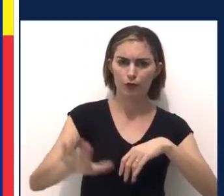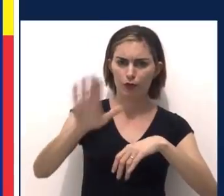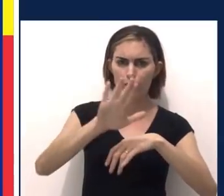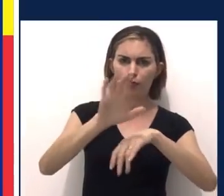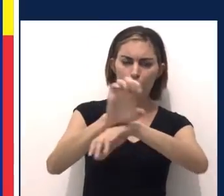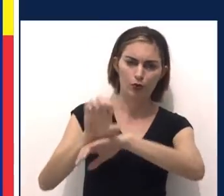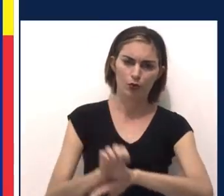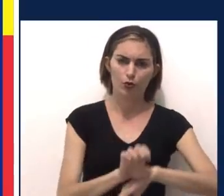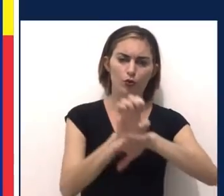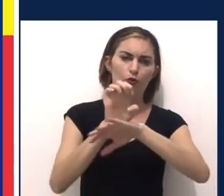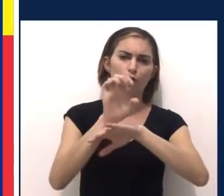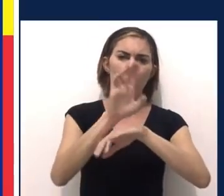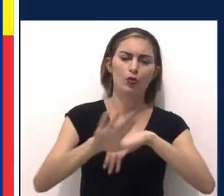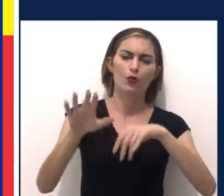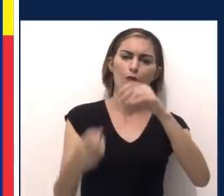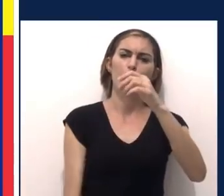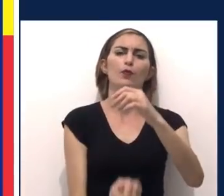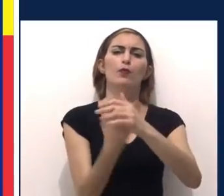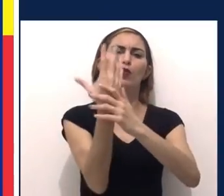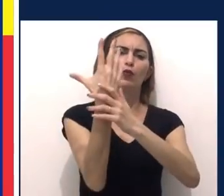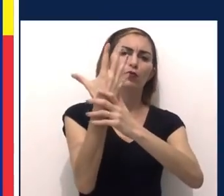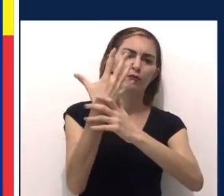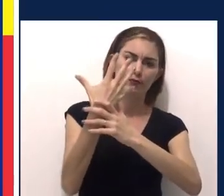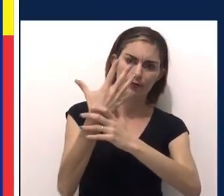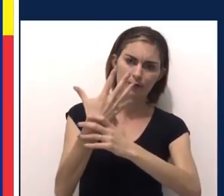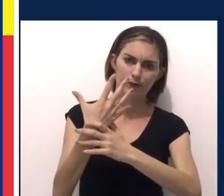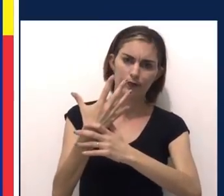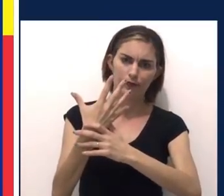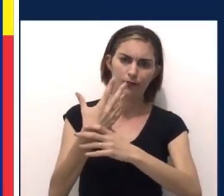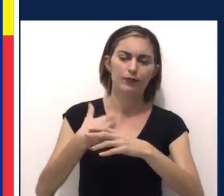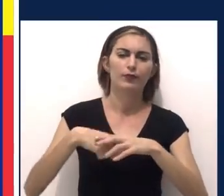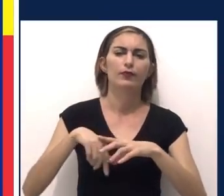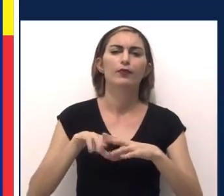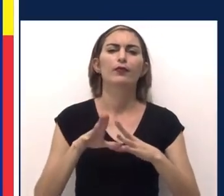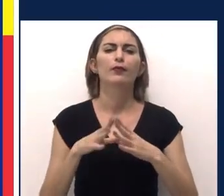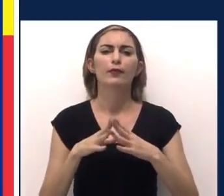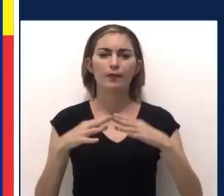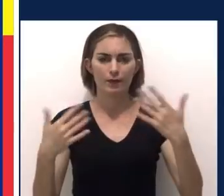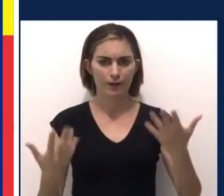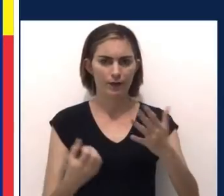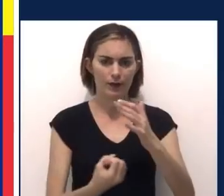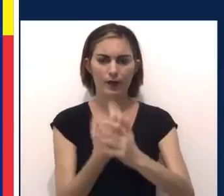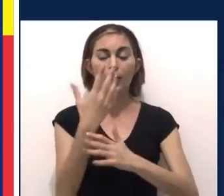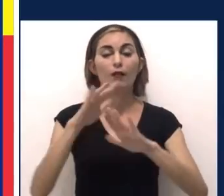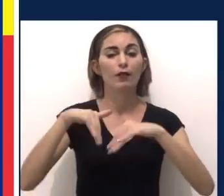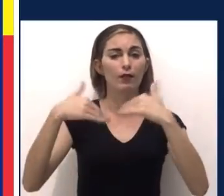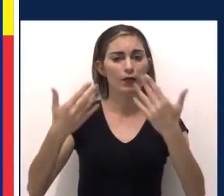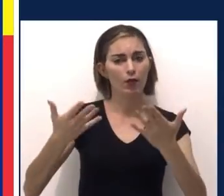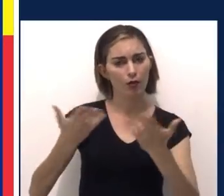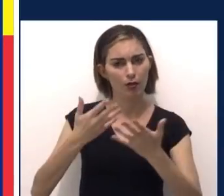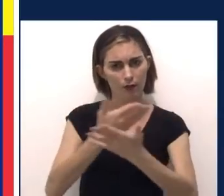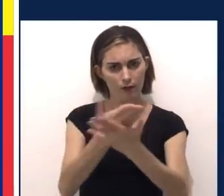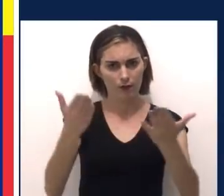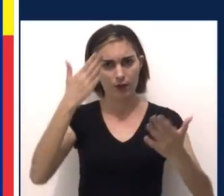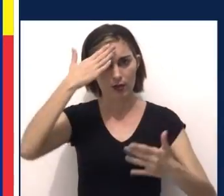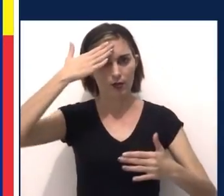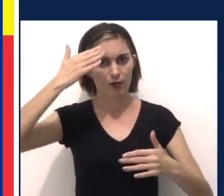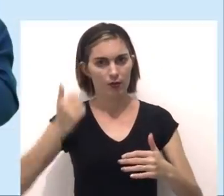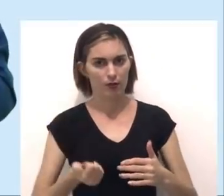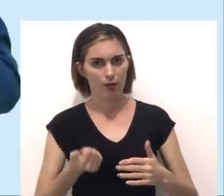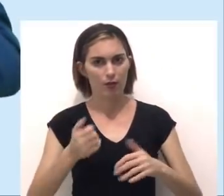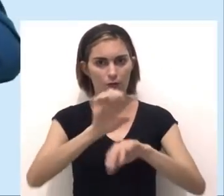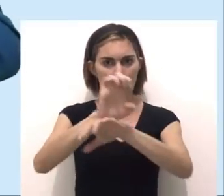Europa Ocidental formaram-se em momentos distintos. Então, eu quero que vocês